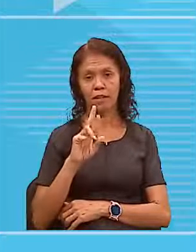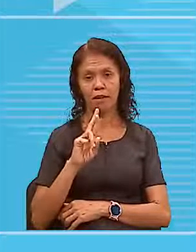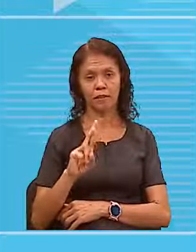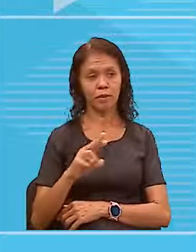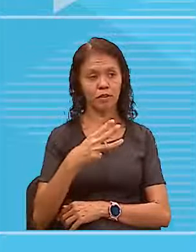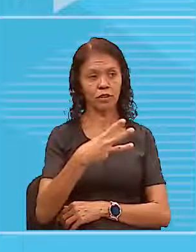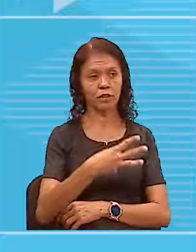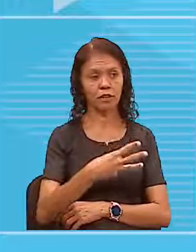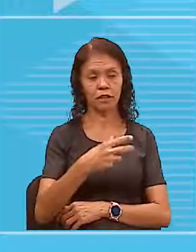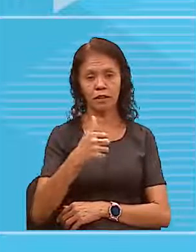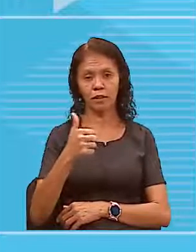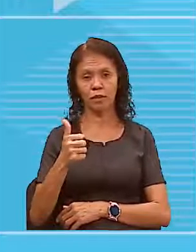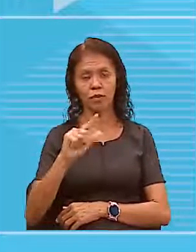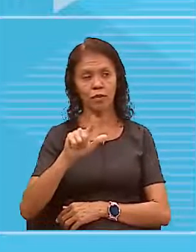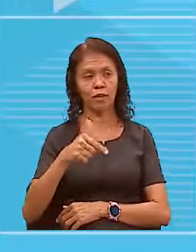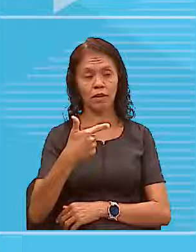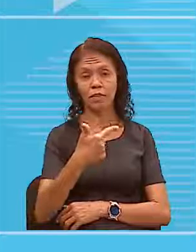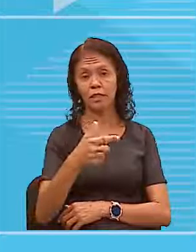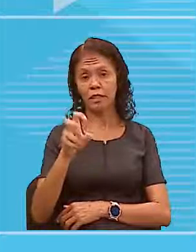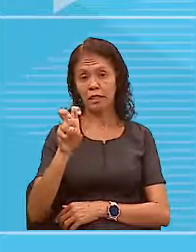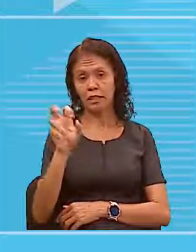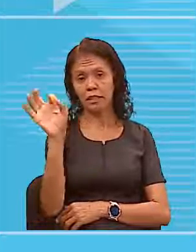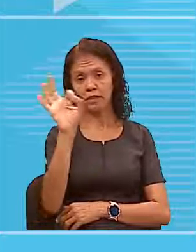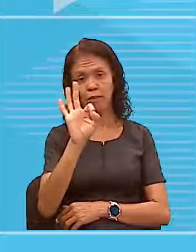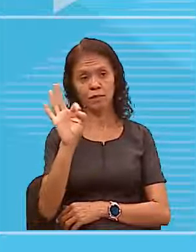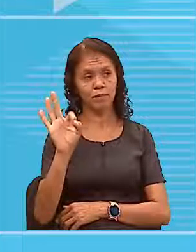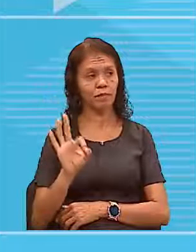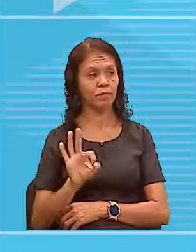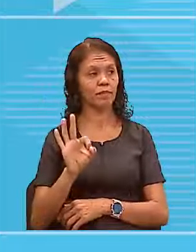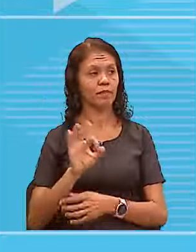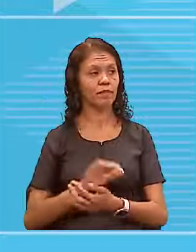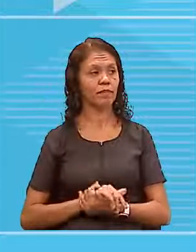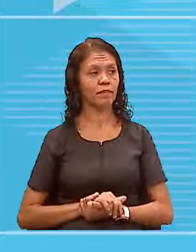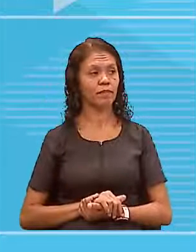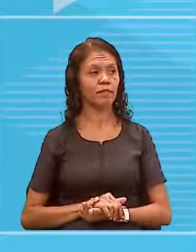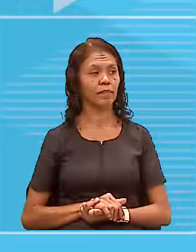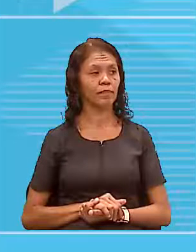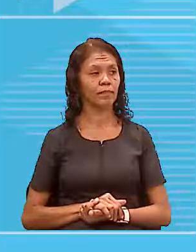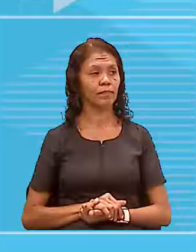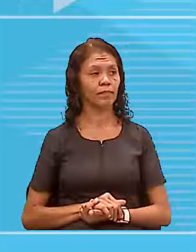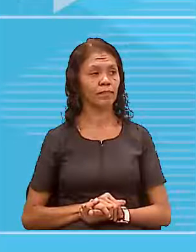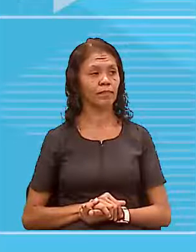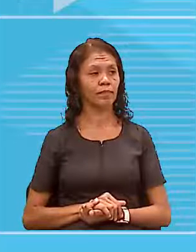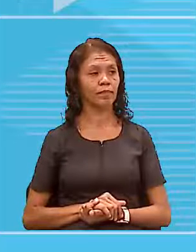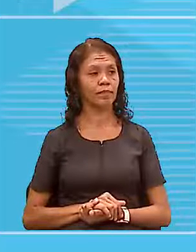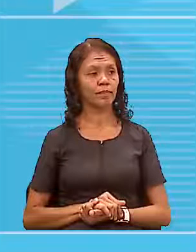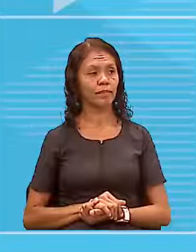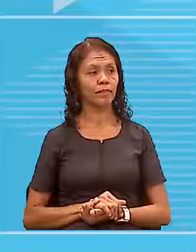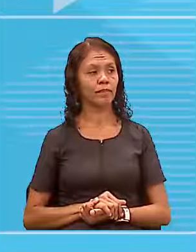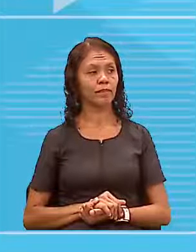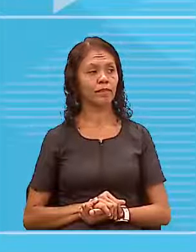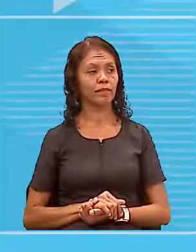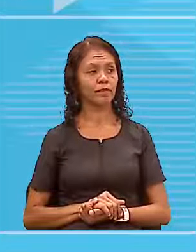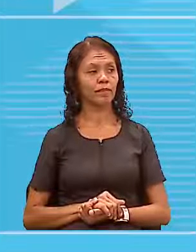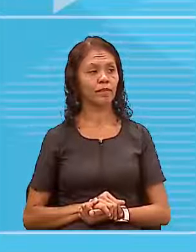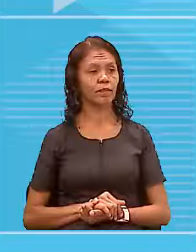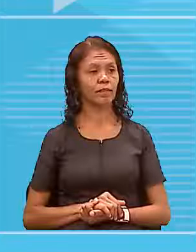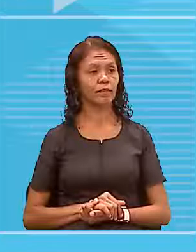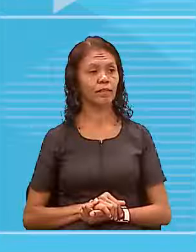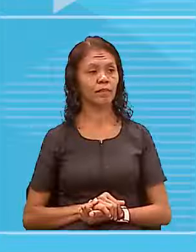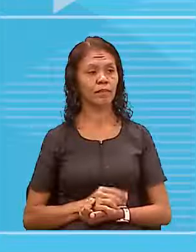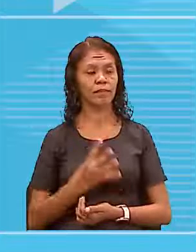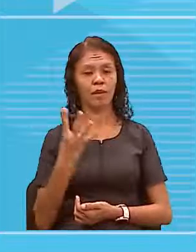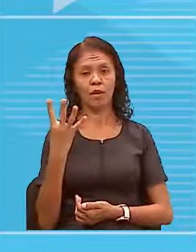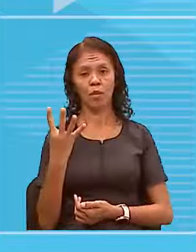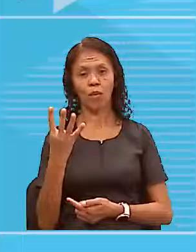31,25%. É assim que se encontra a estatística de forma, né, de porcentagem. Professor, 4 dividido para